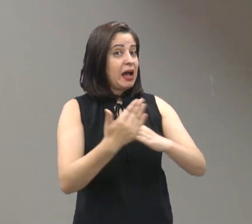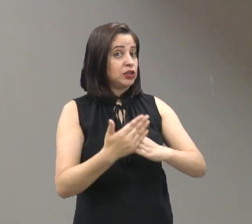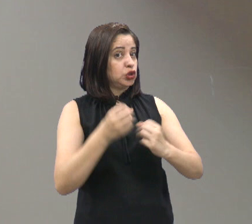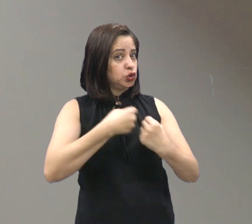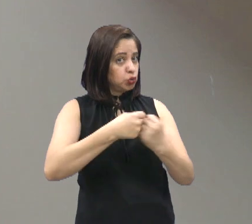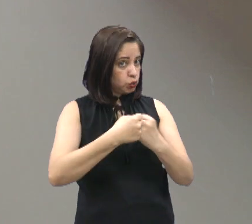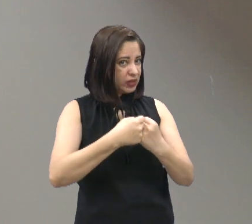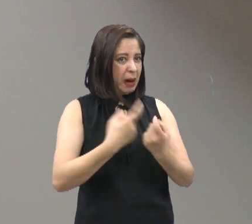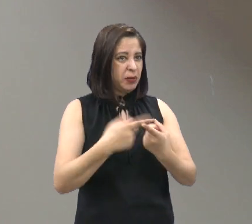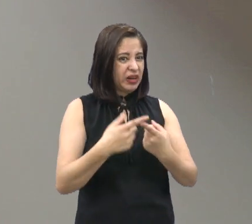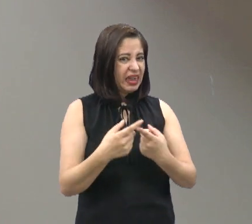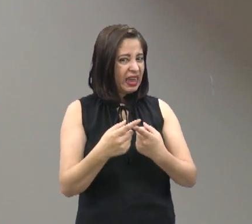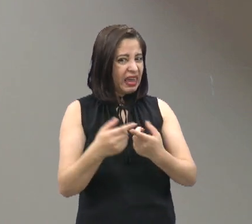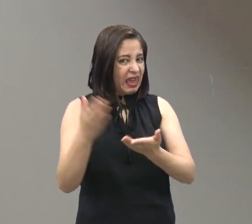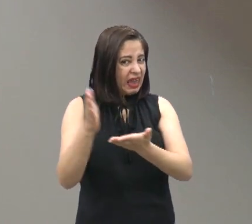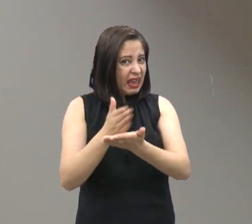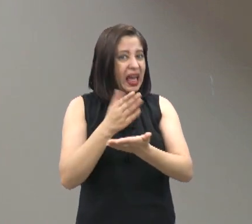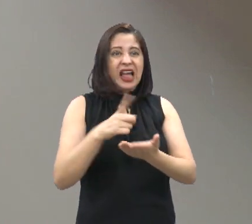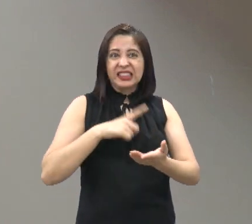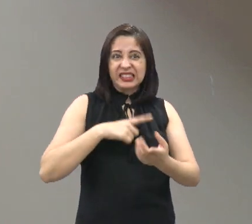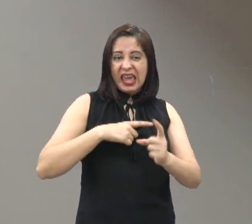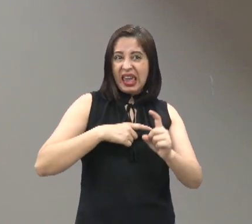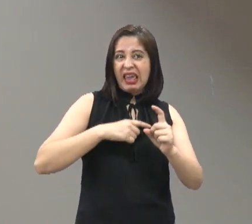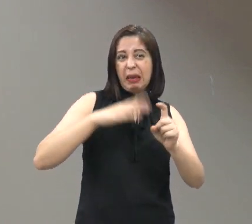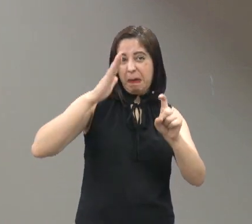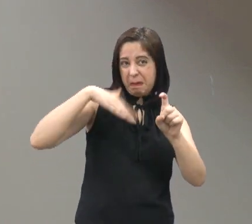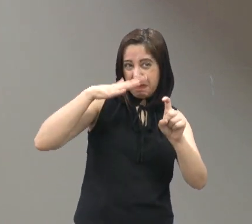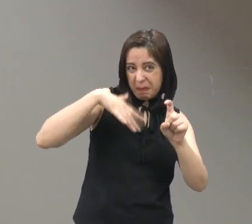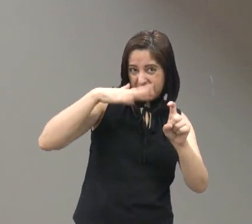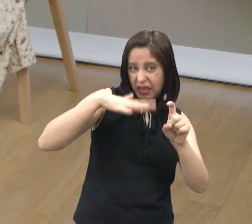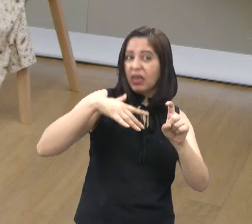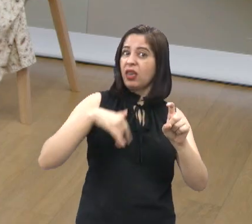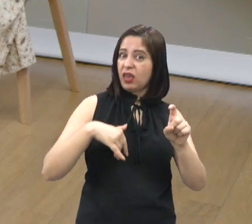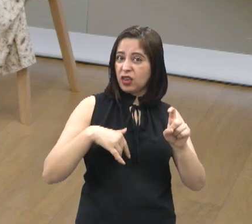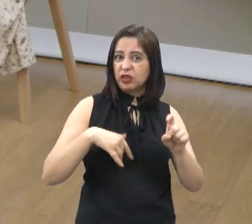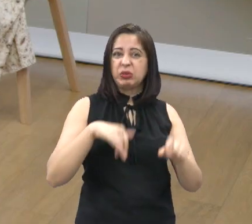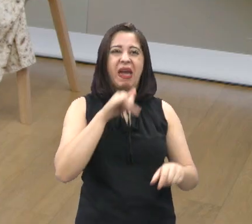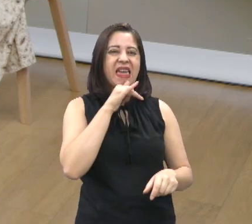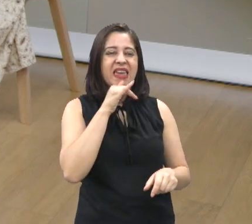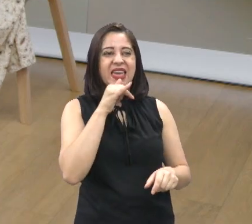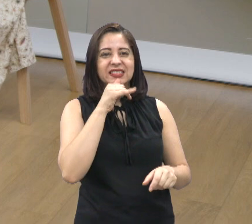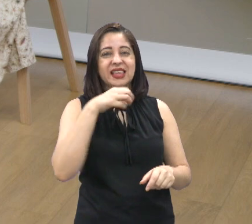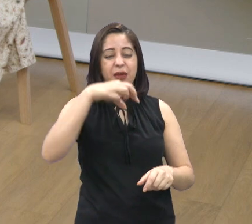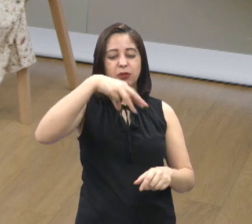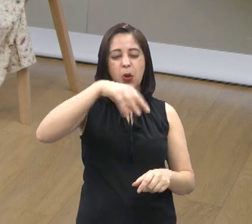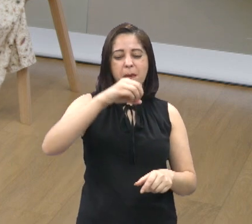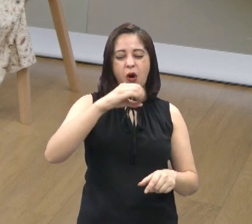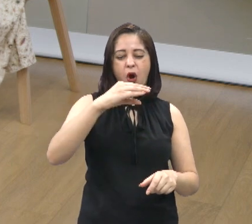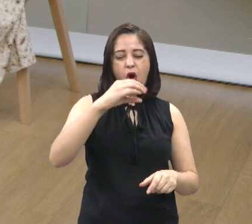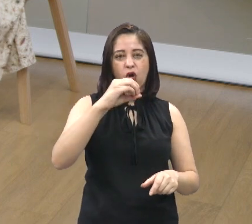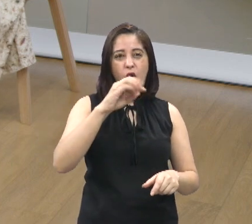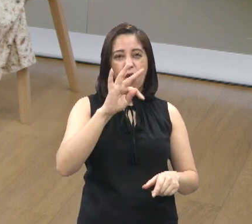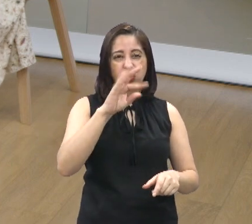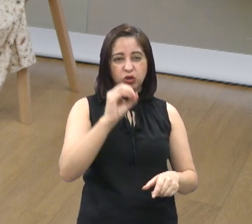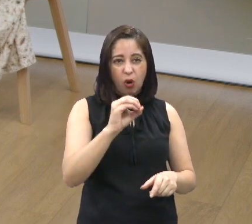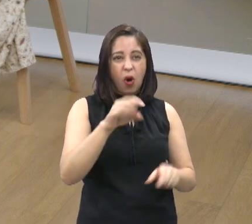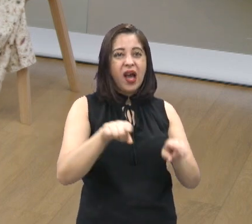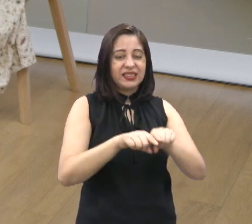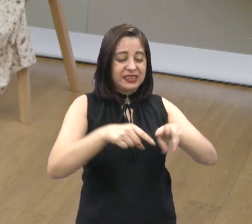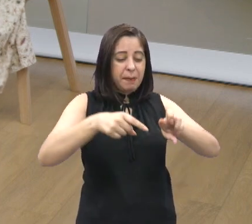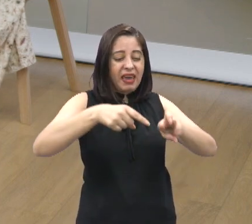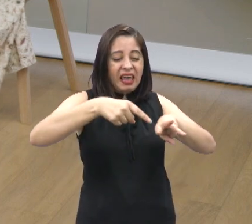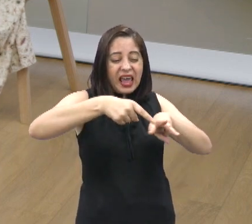existem muitos mitos sobre esse tipo de assunto, né? Sim. Mocotó, pé de galinha. Ajuda mesmo?